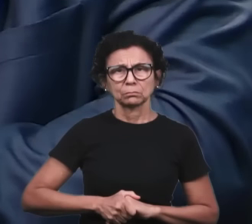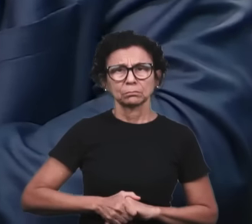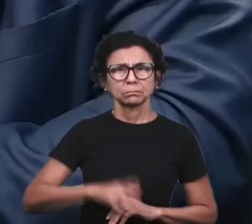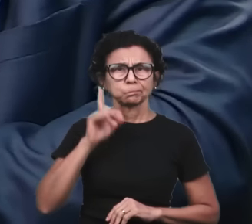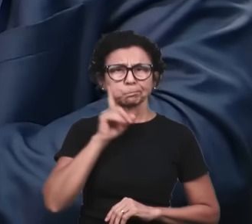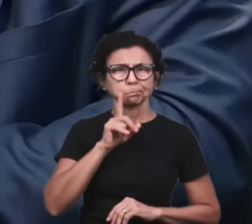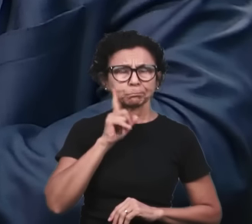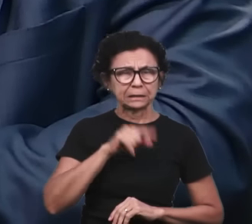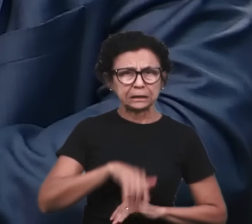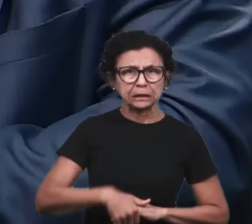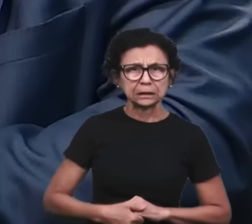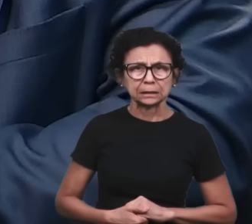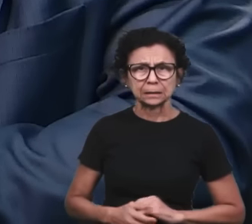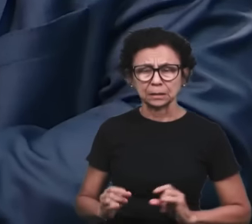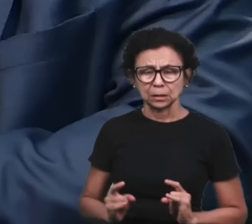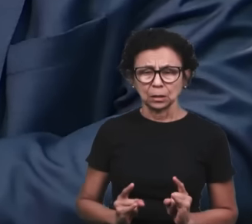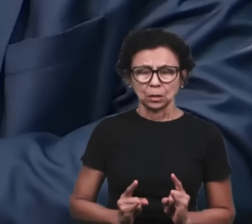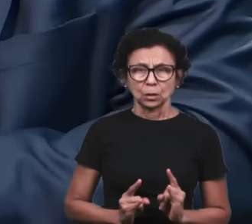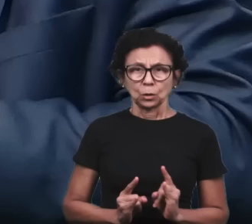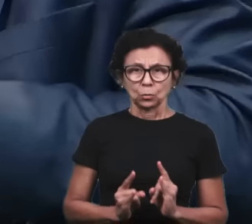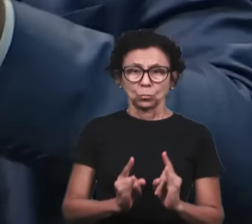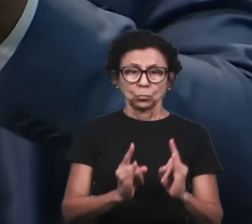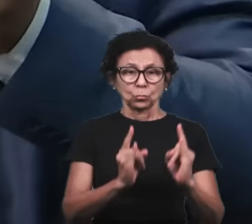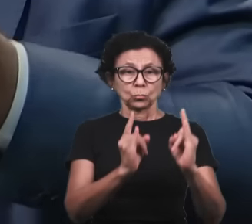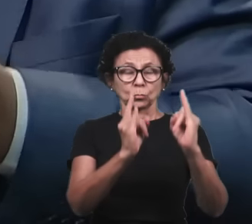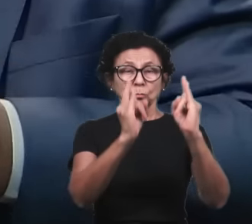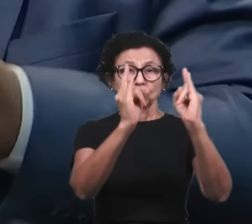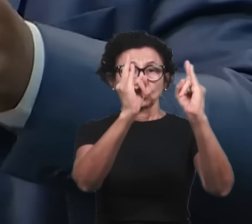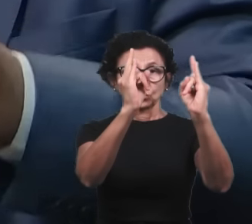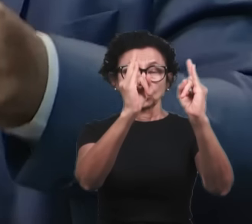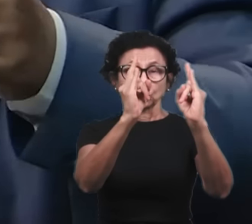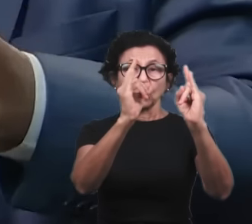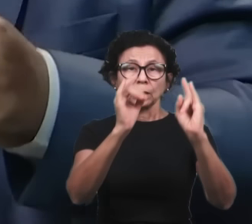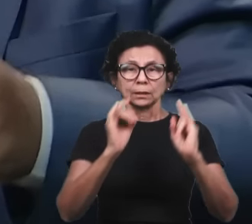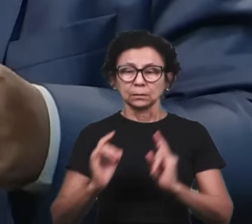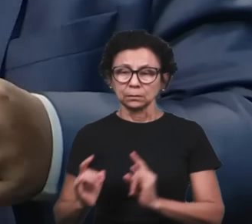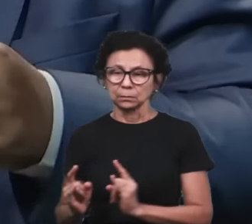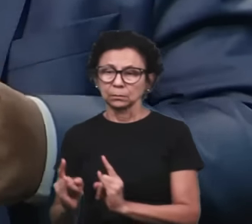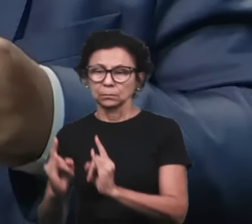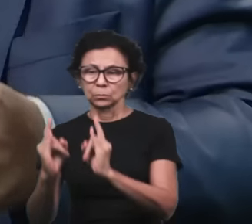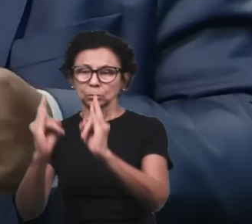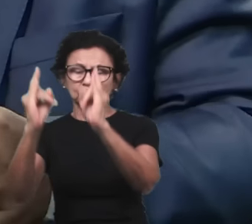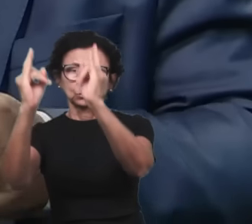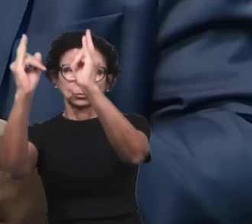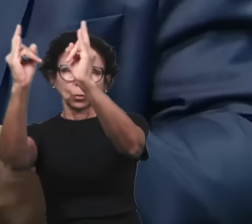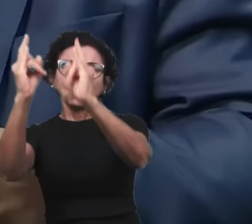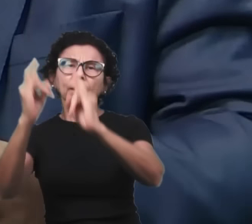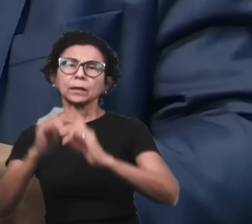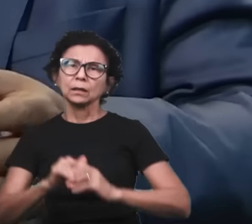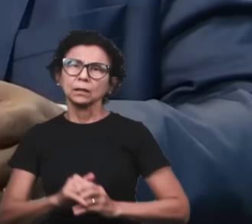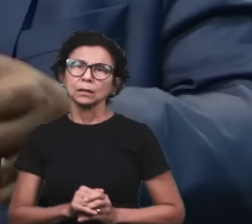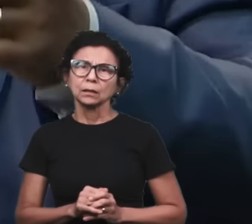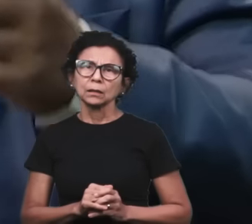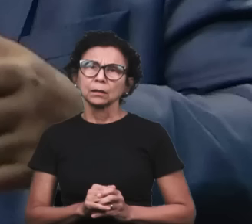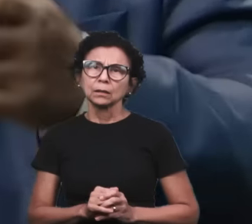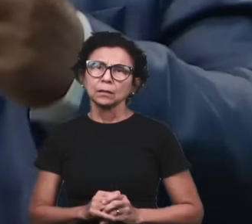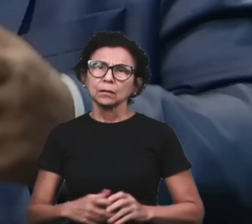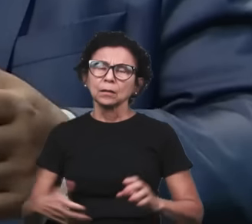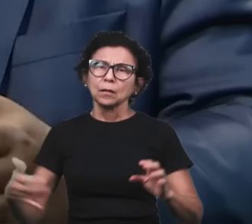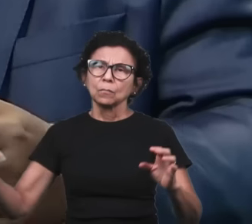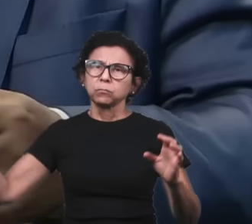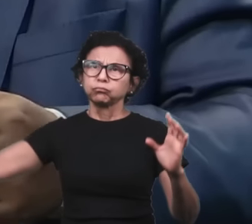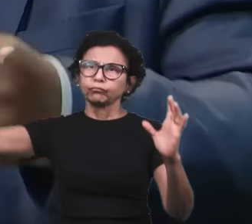Mas torres altas que destacavam. Você fala de uma guerra onde houve ataque contra